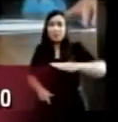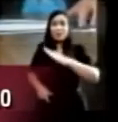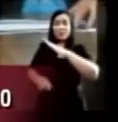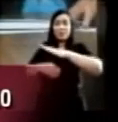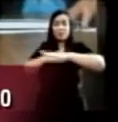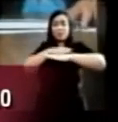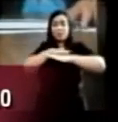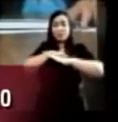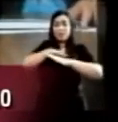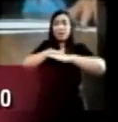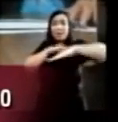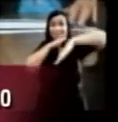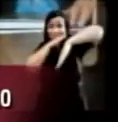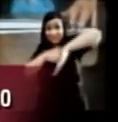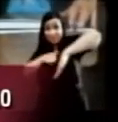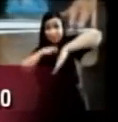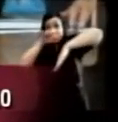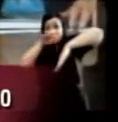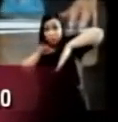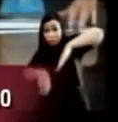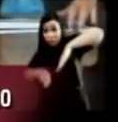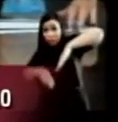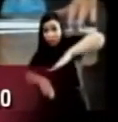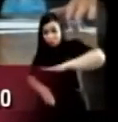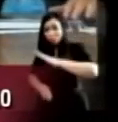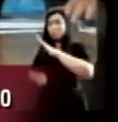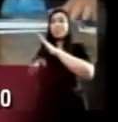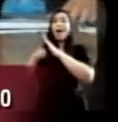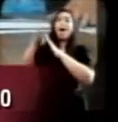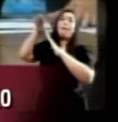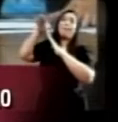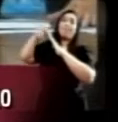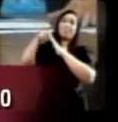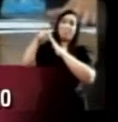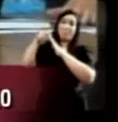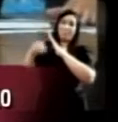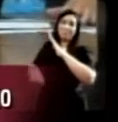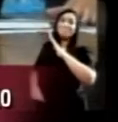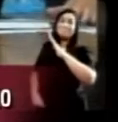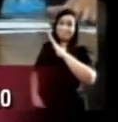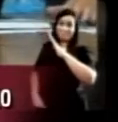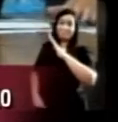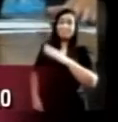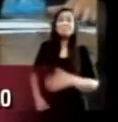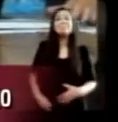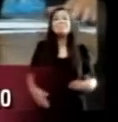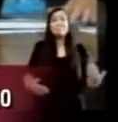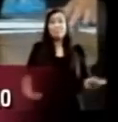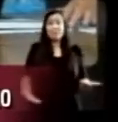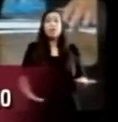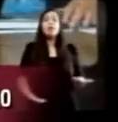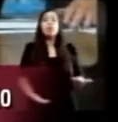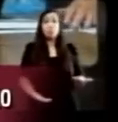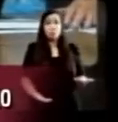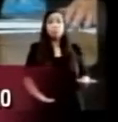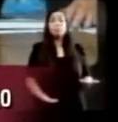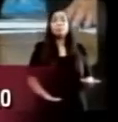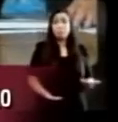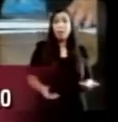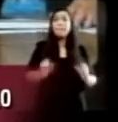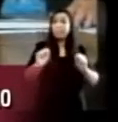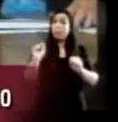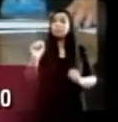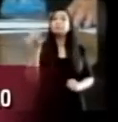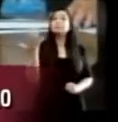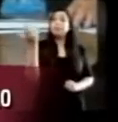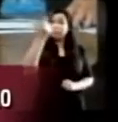Isso aí quer dizer o quê? Isso quer dizer que está havendo aumento de casos e que uma segunda onda não é